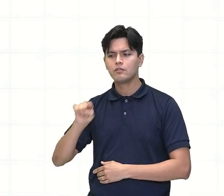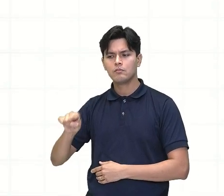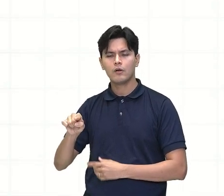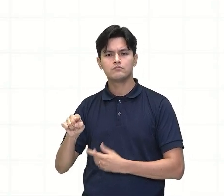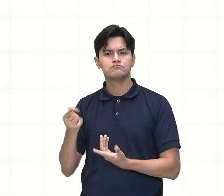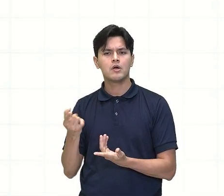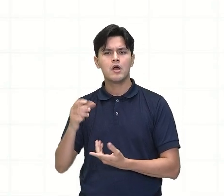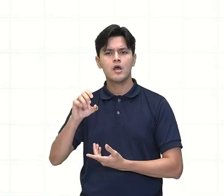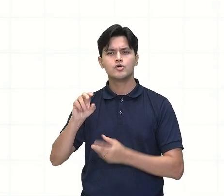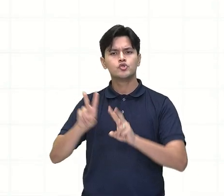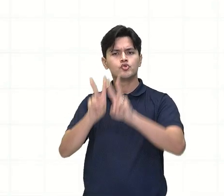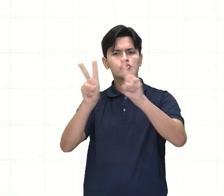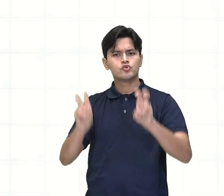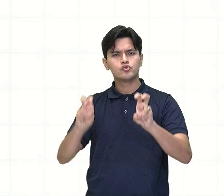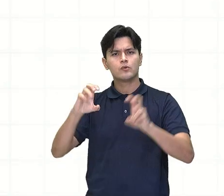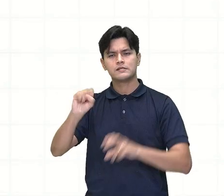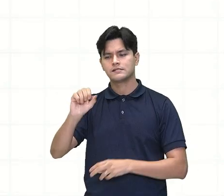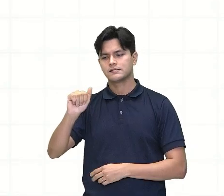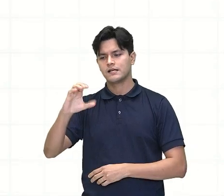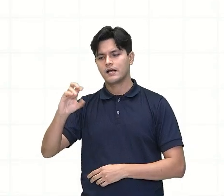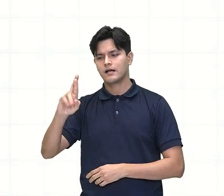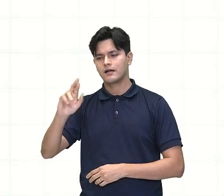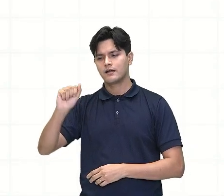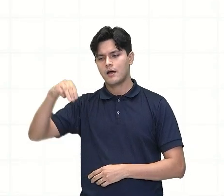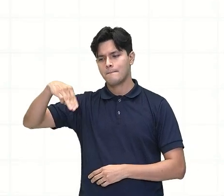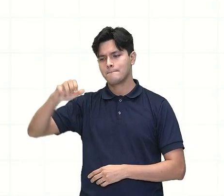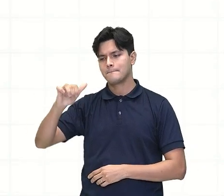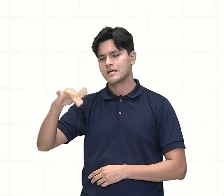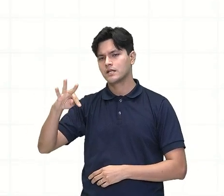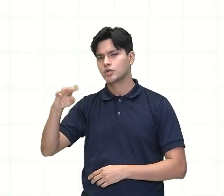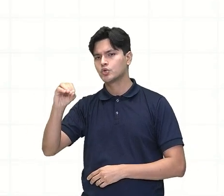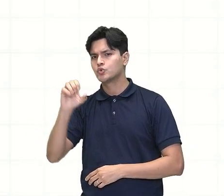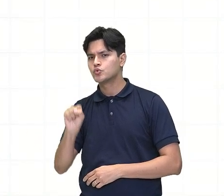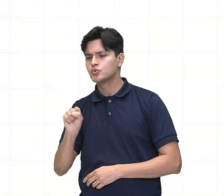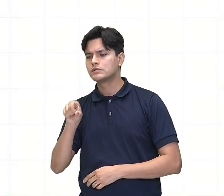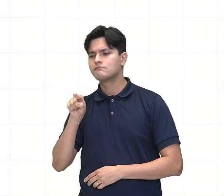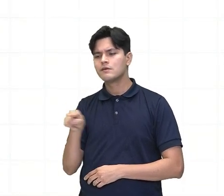sacramento da unção dos enfermos, né? Para muitos cristãos,